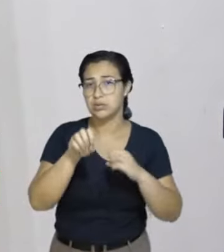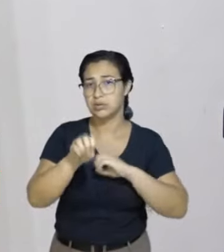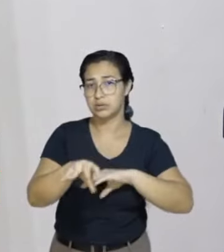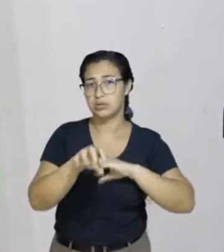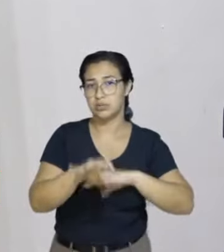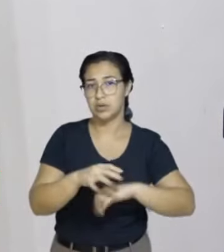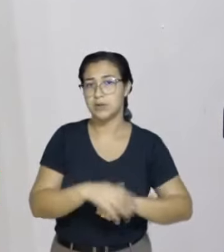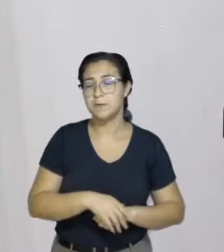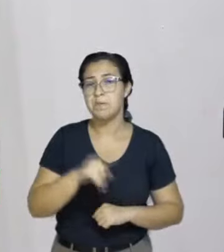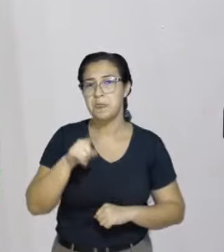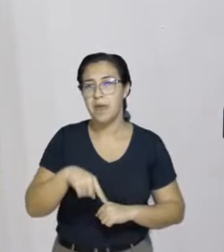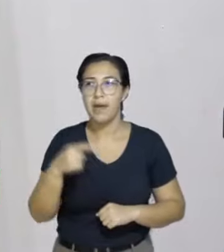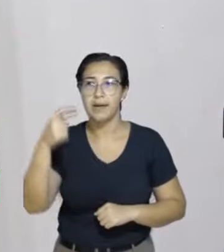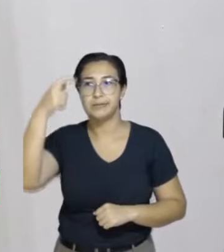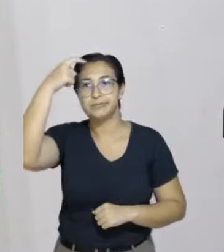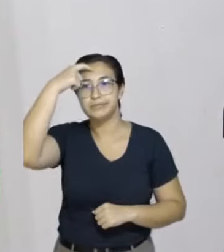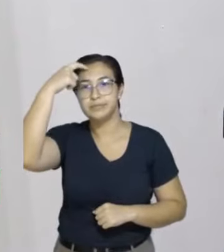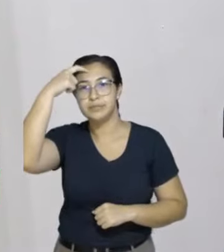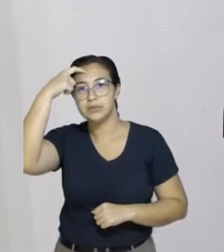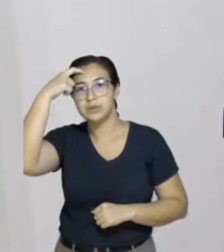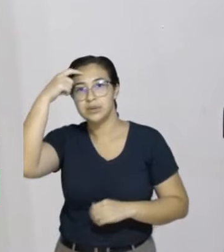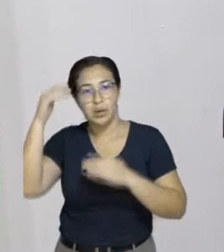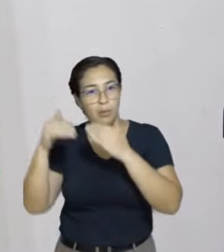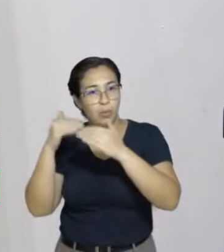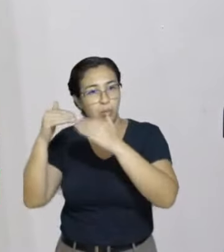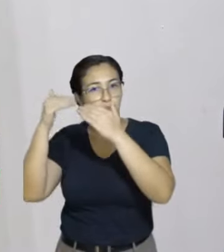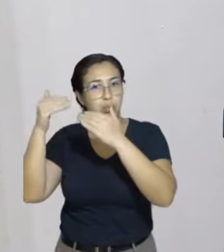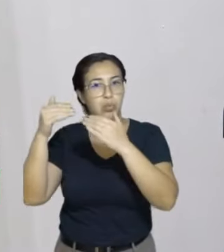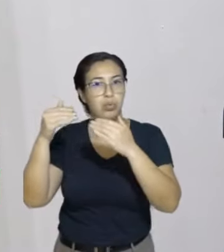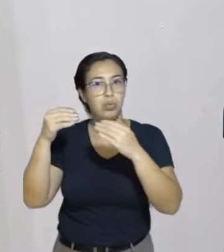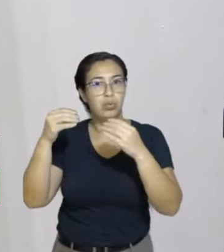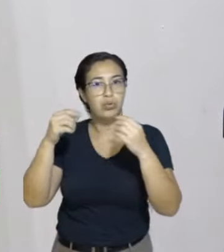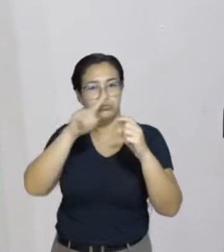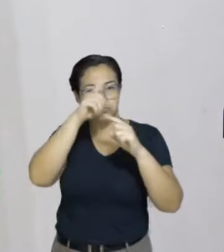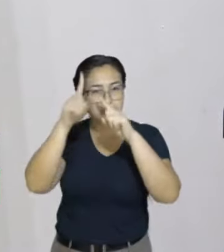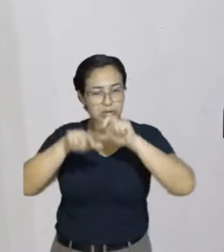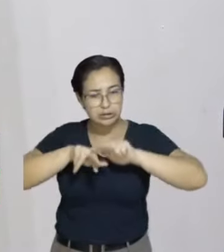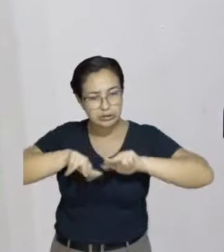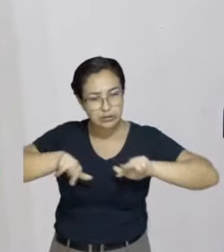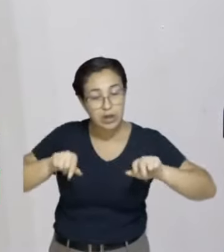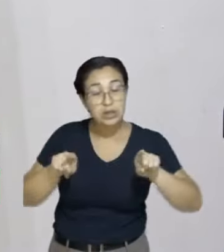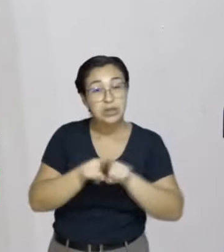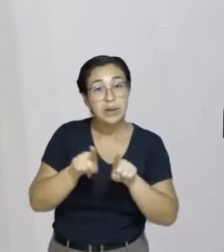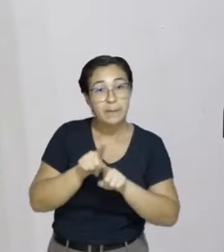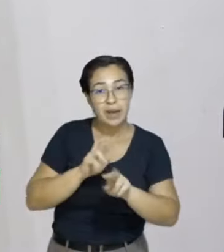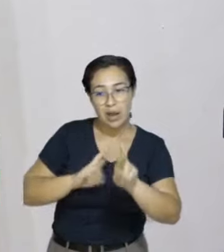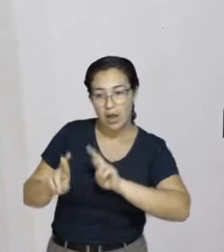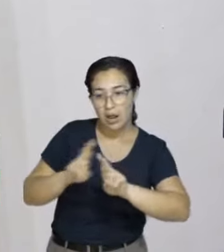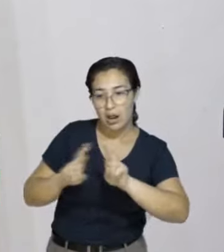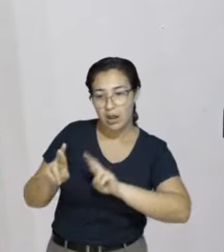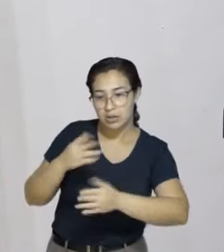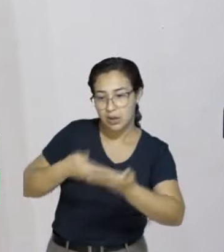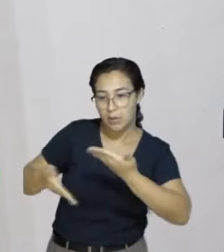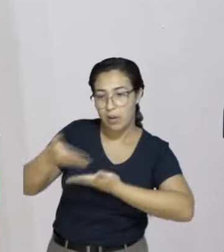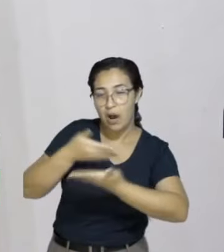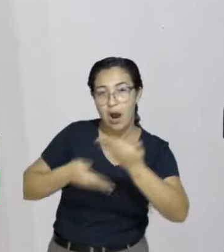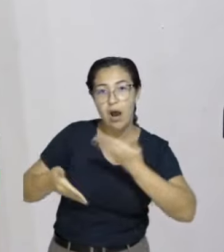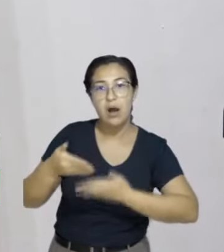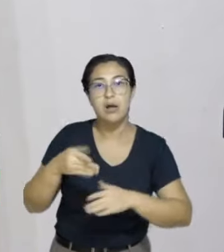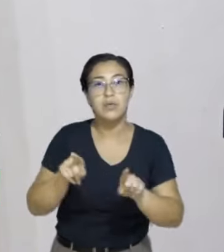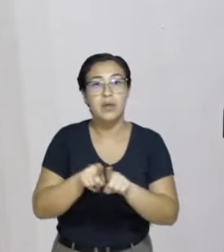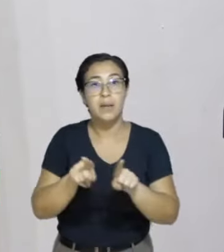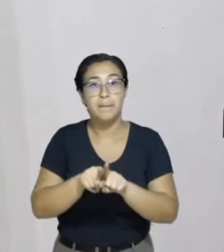seja no desenvolvimento da criatividade e das relações interpessoais, seja no campo da proteção social